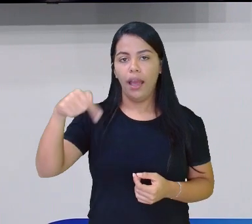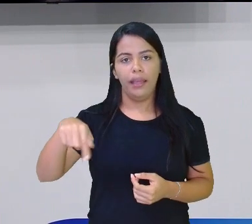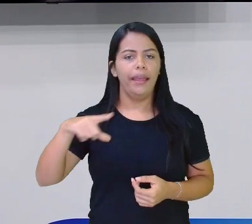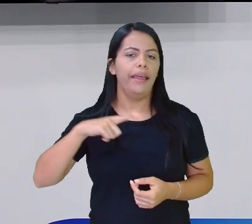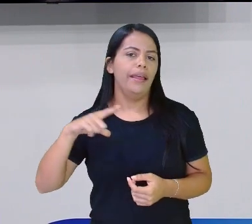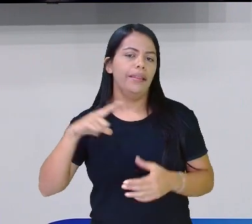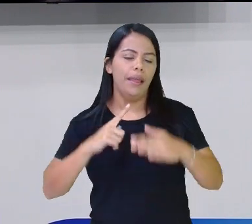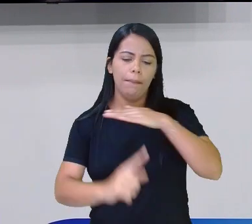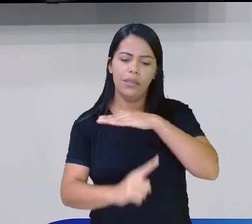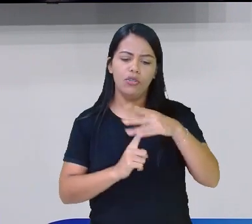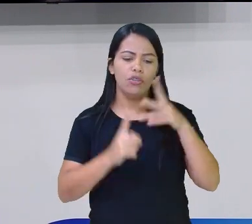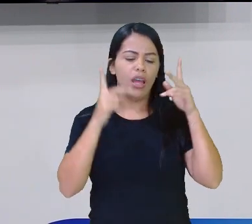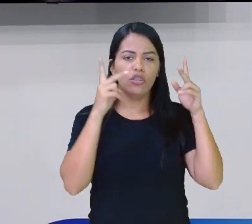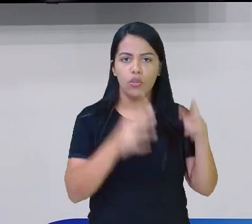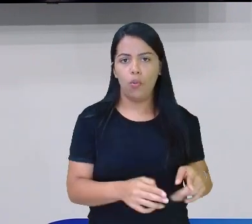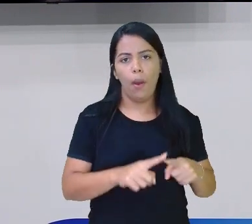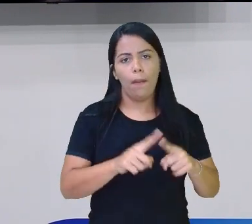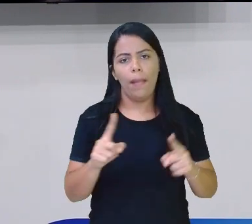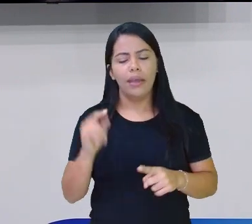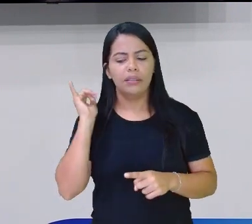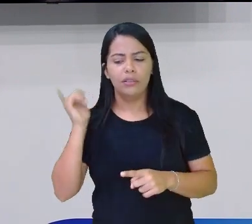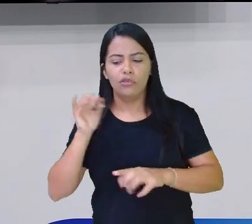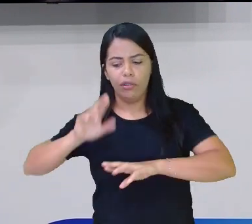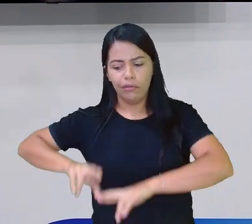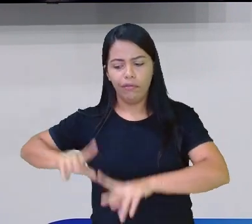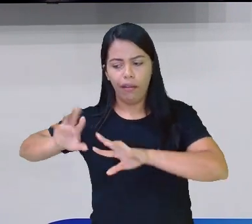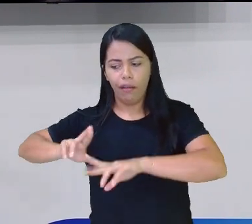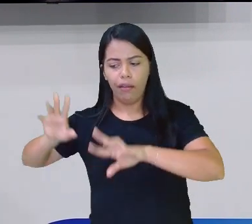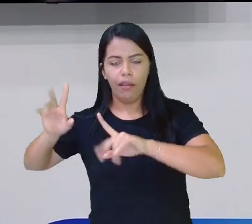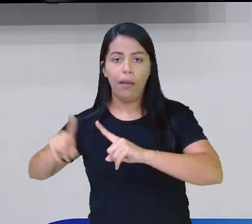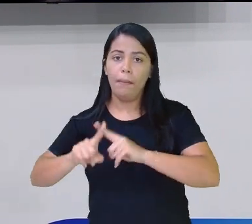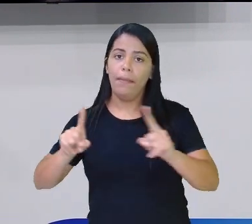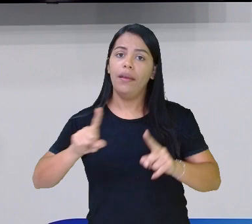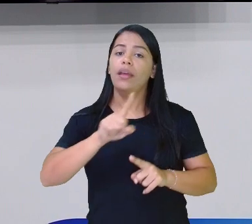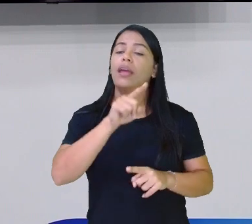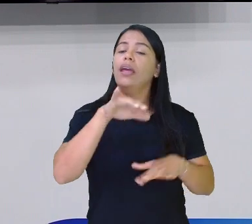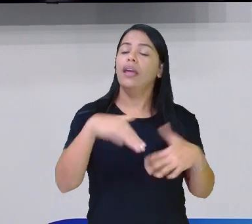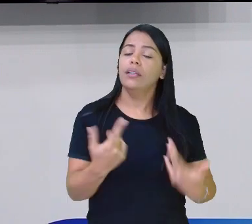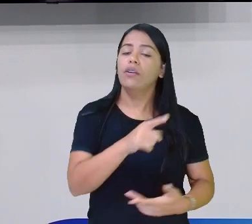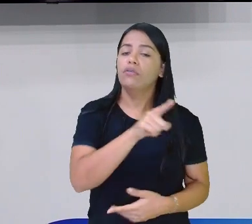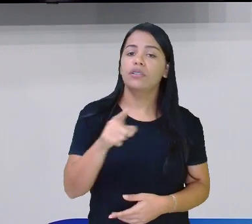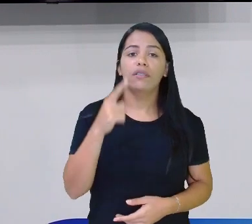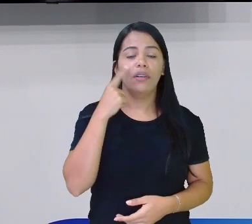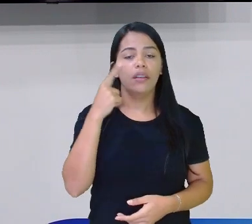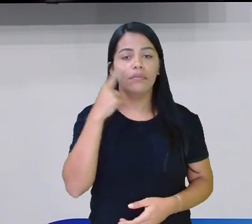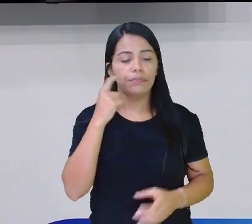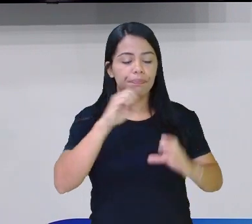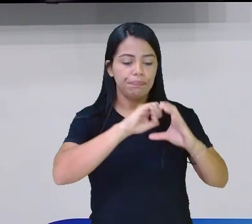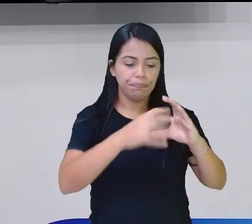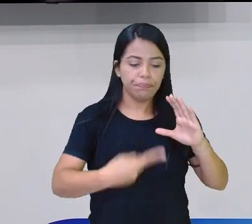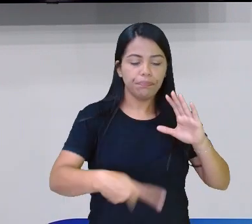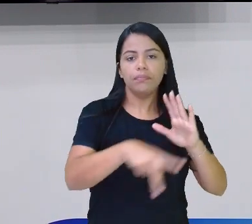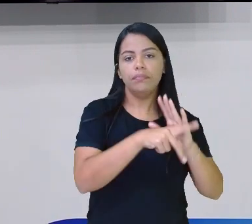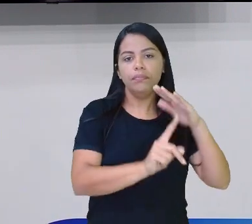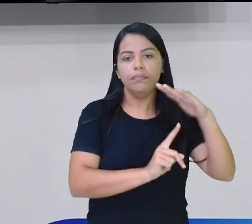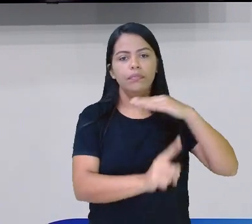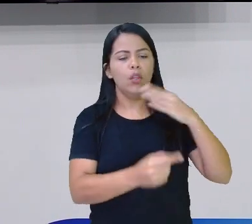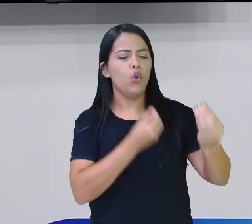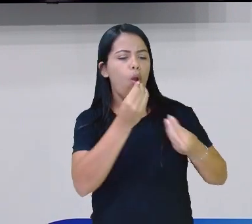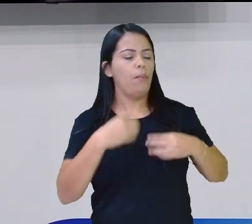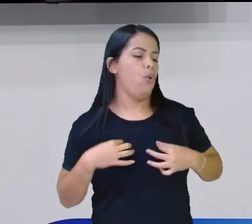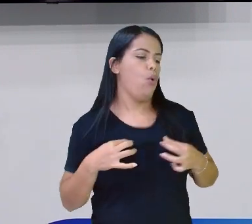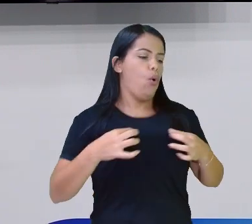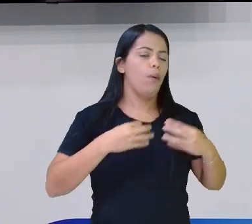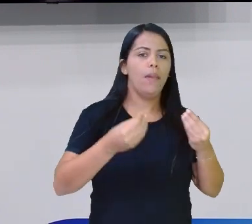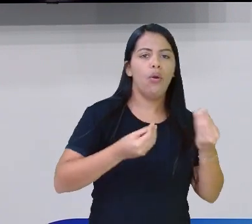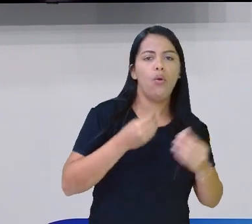mas histórias diferentes. Então vocês vão ver as características desses personagens, a forma de vestir, a cor do